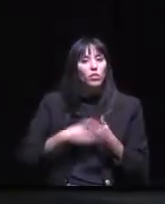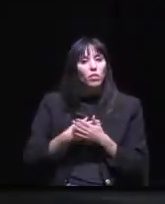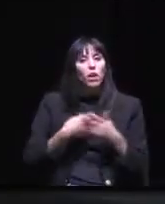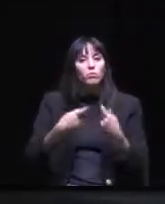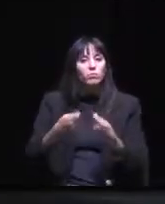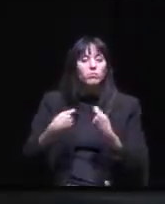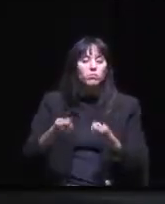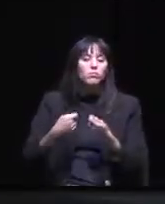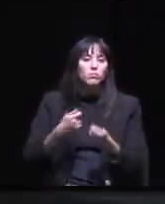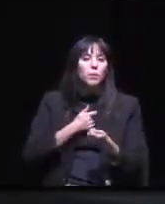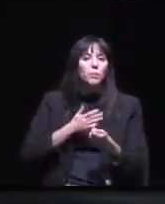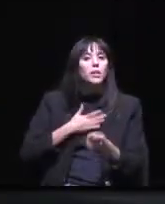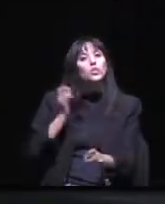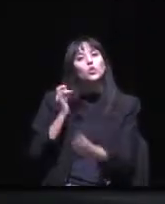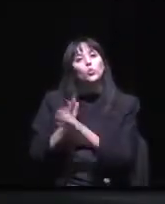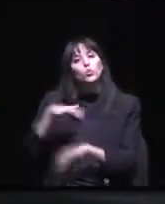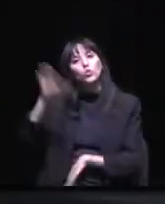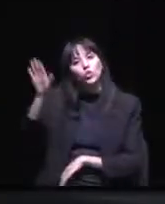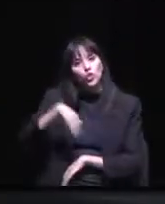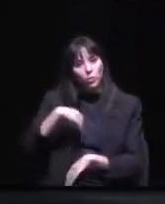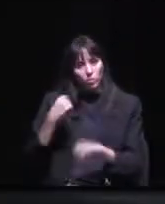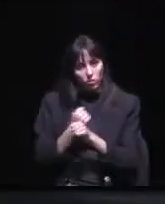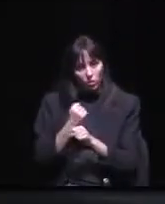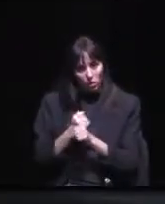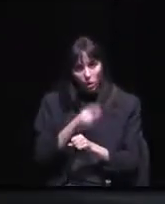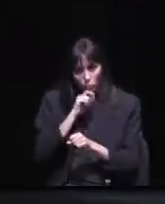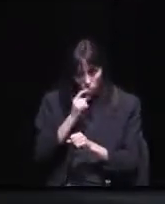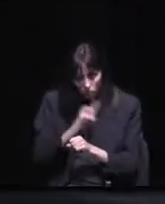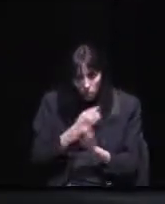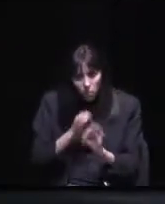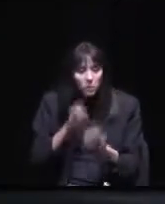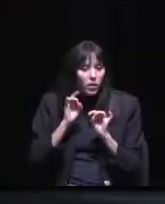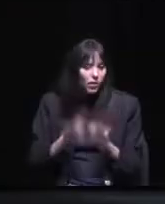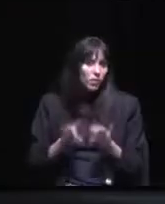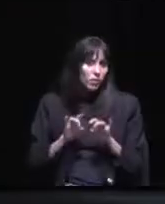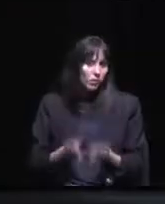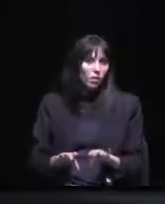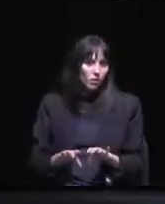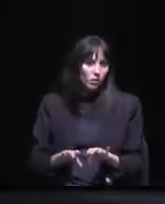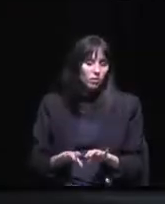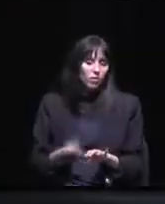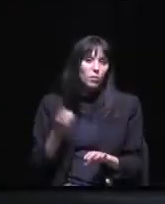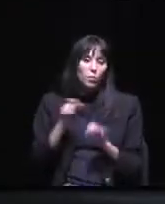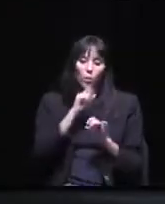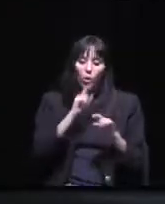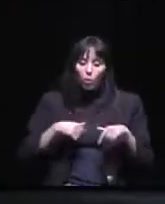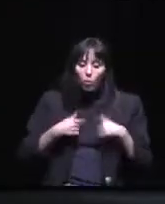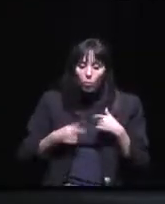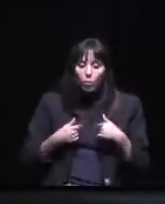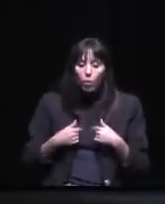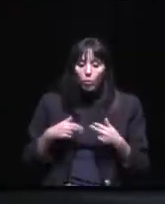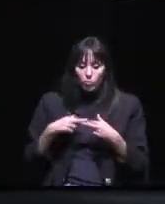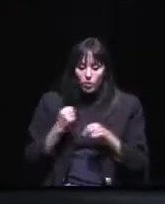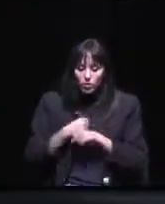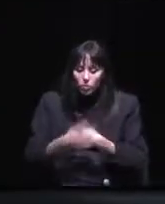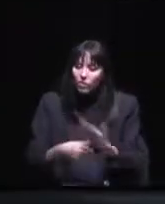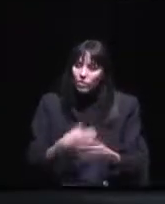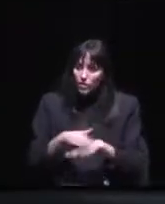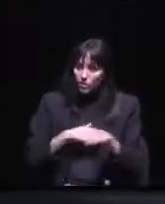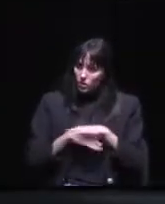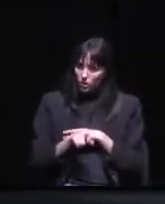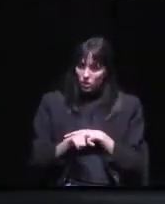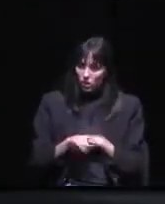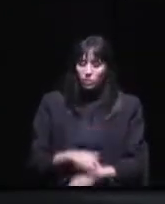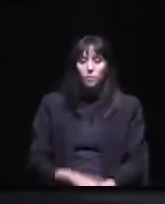dispendiosa externalização de serviços que poderia e devia ser evitada recorrendo a meios próprios do município.